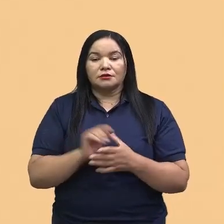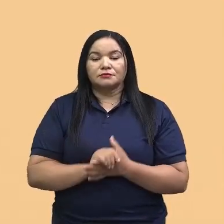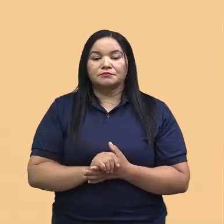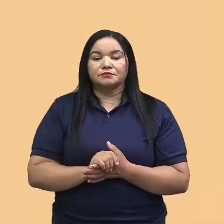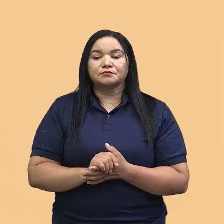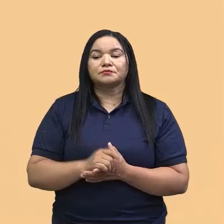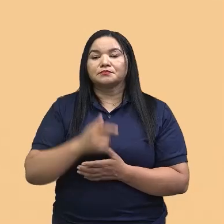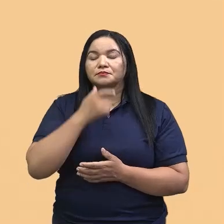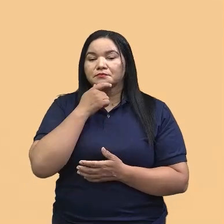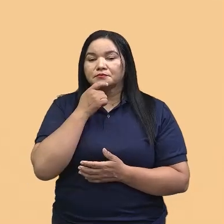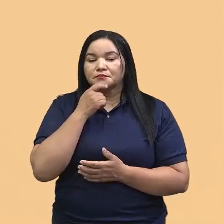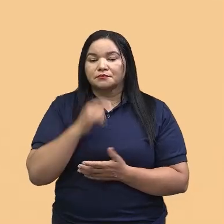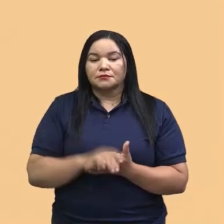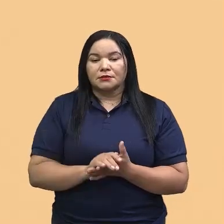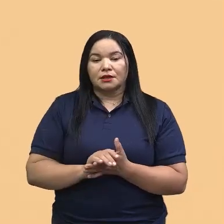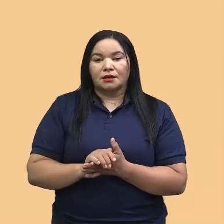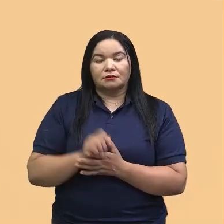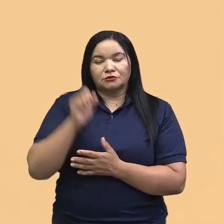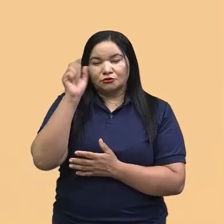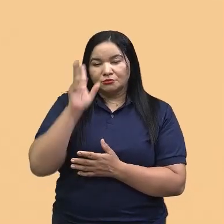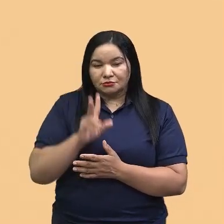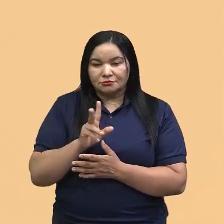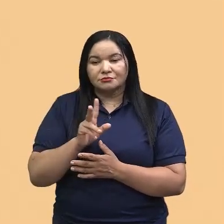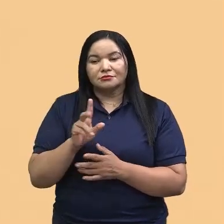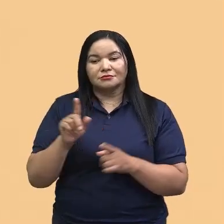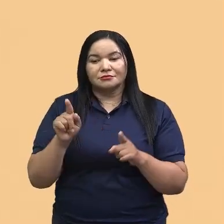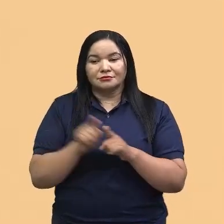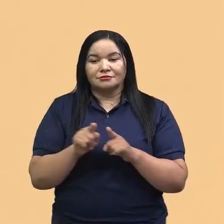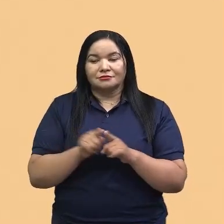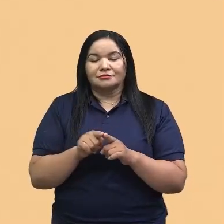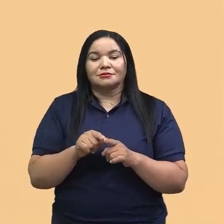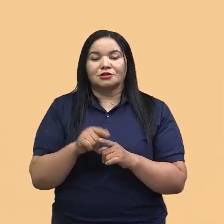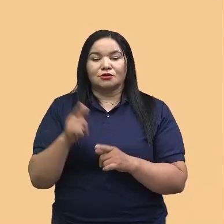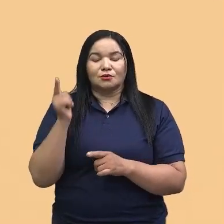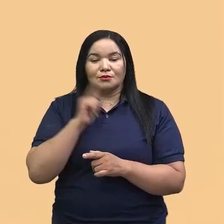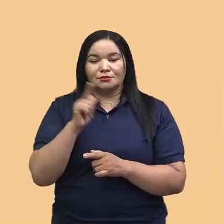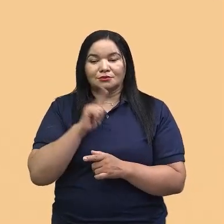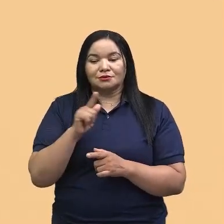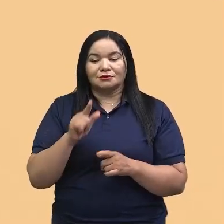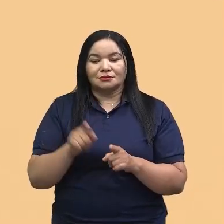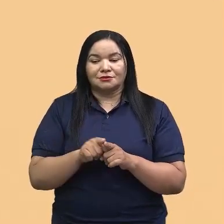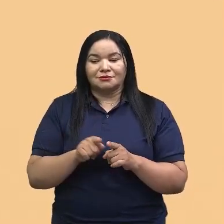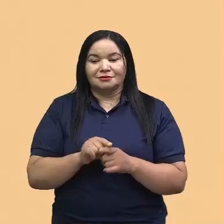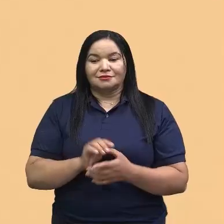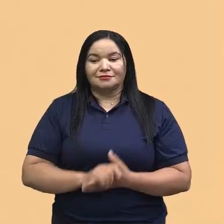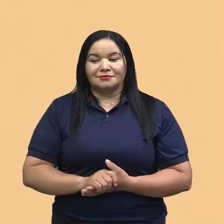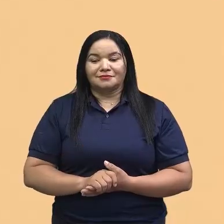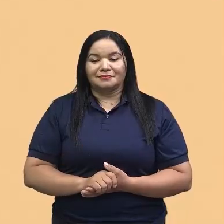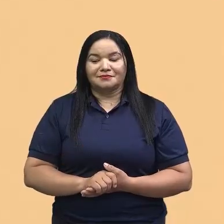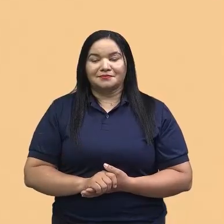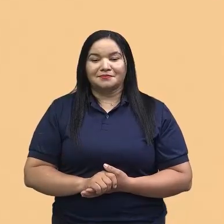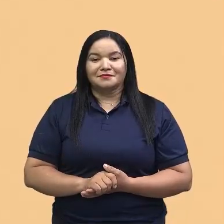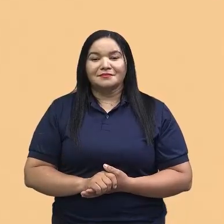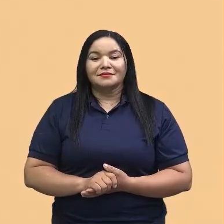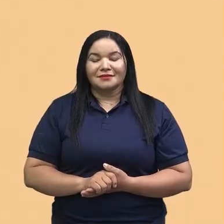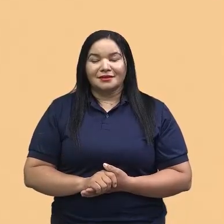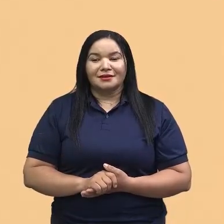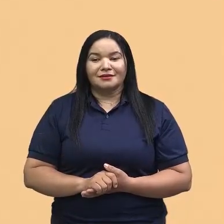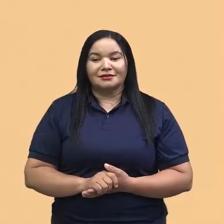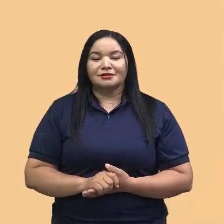sagaz, ele agrega a si essas conquistas, então o tornando uma